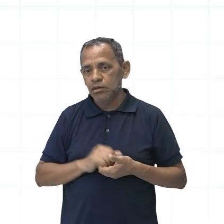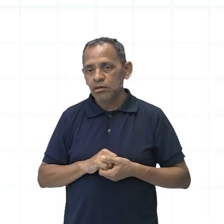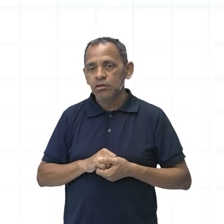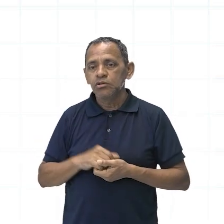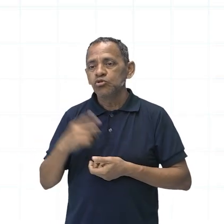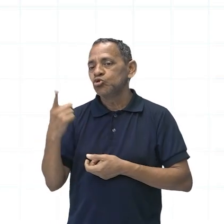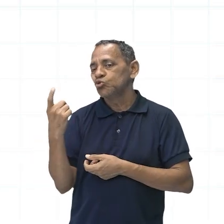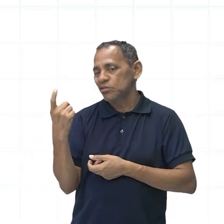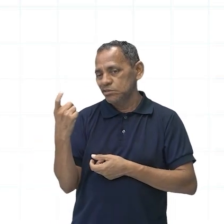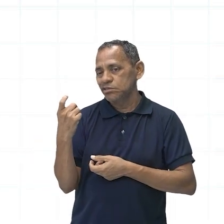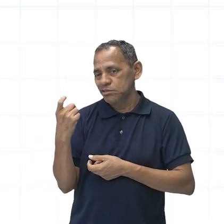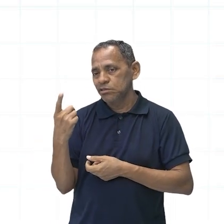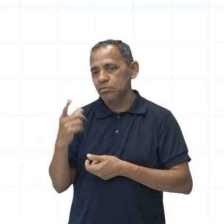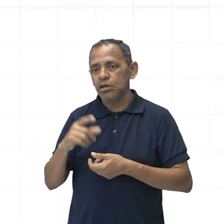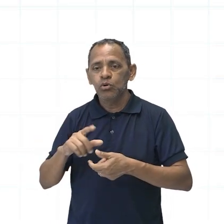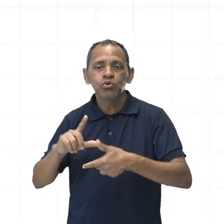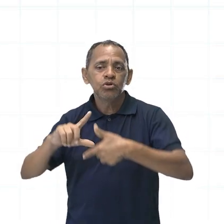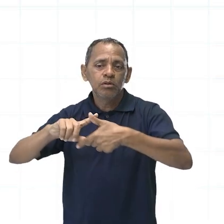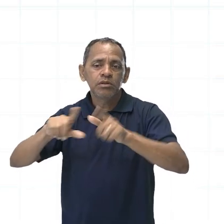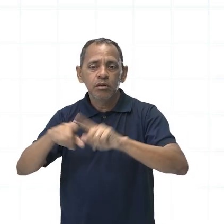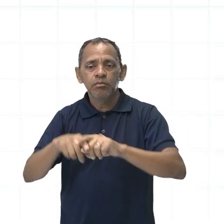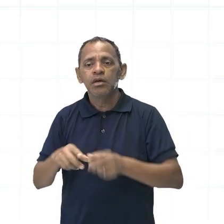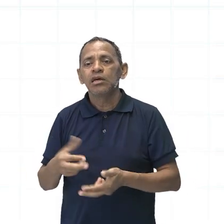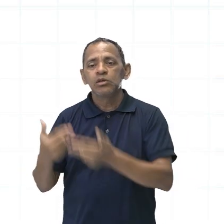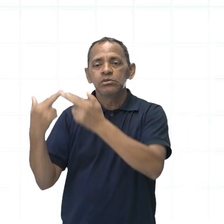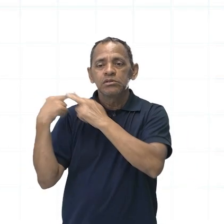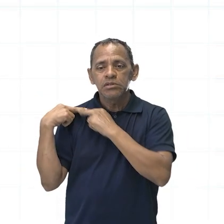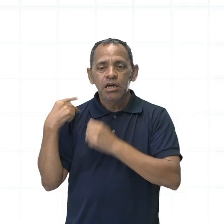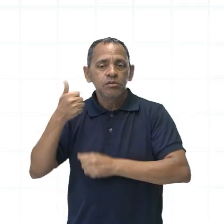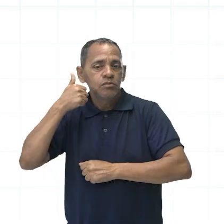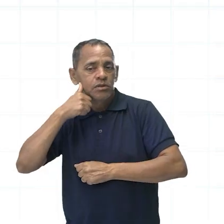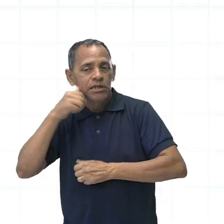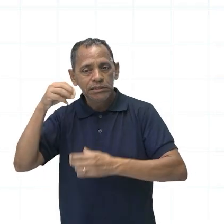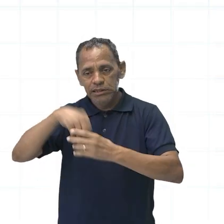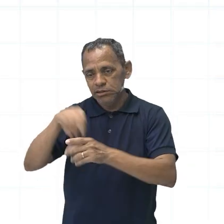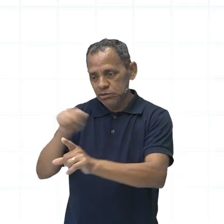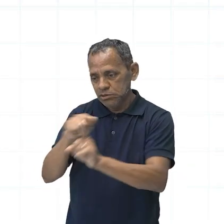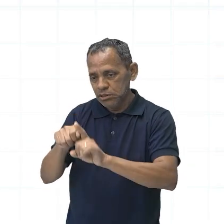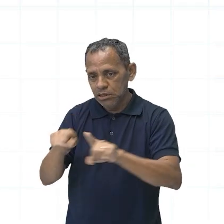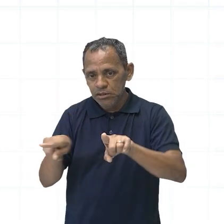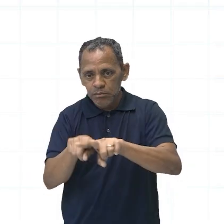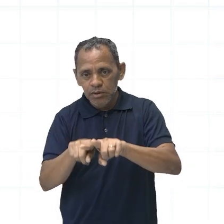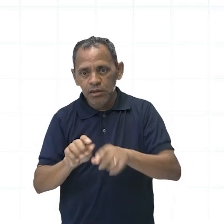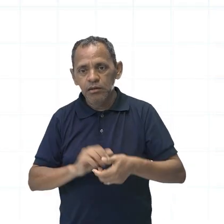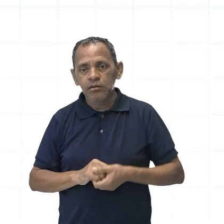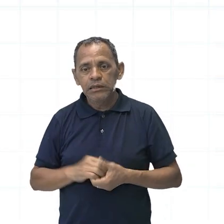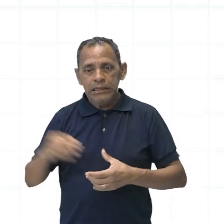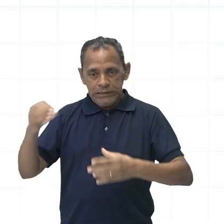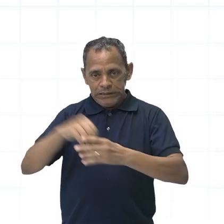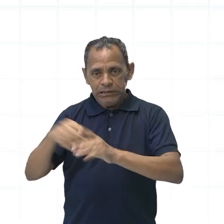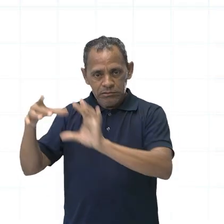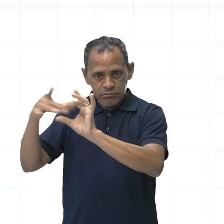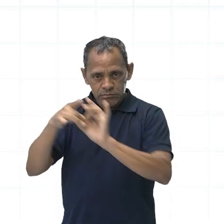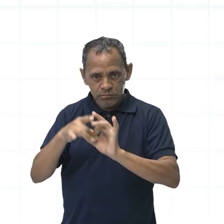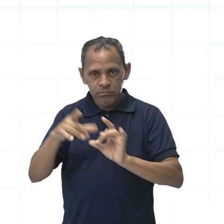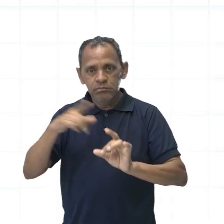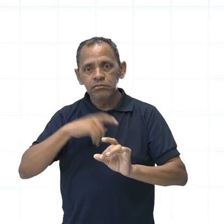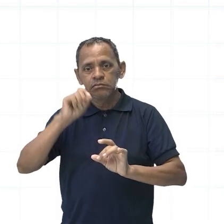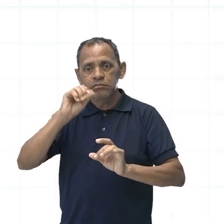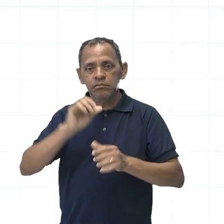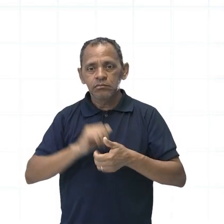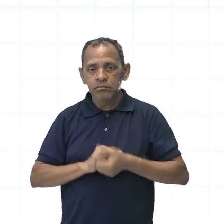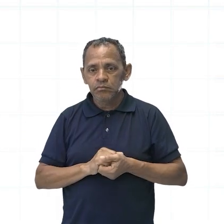solidão e o papel da mulher na sociedade. E aí Dentro desse contexto, nós temos o